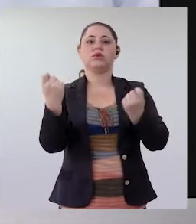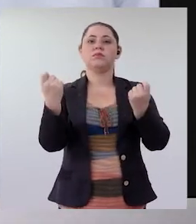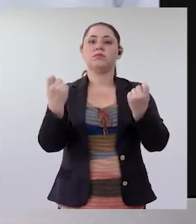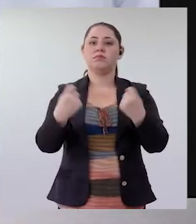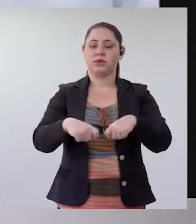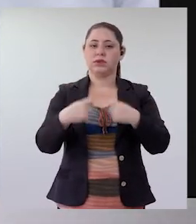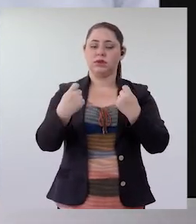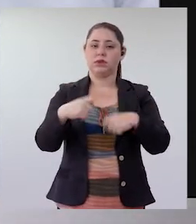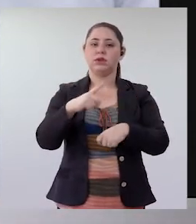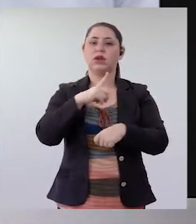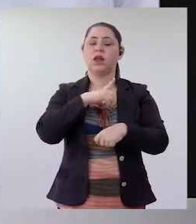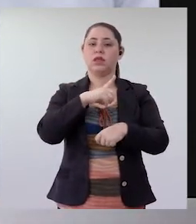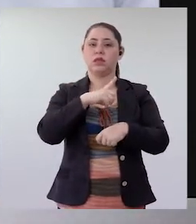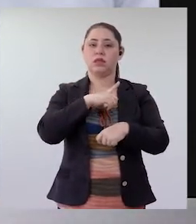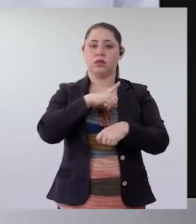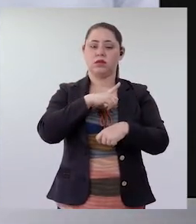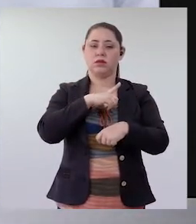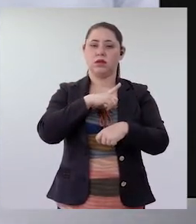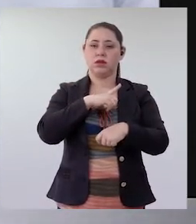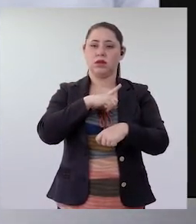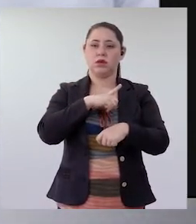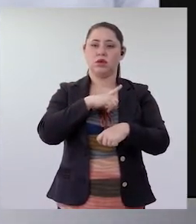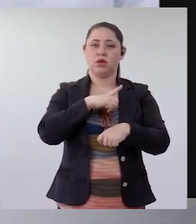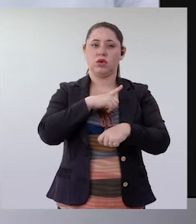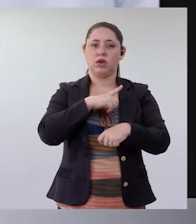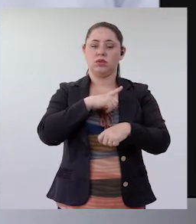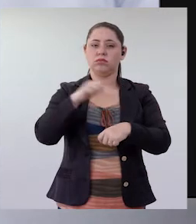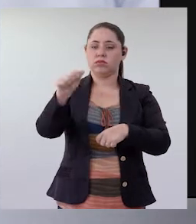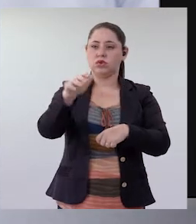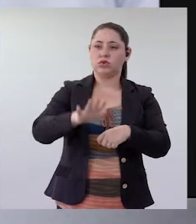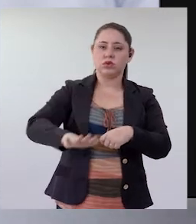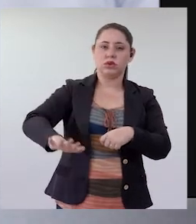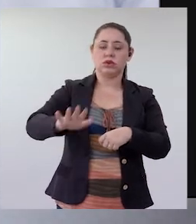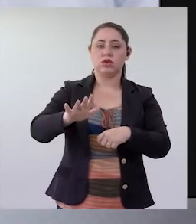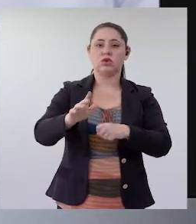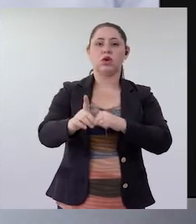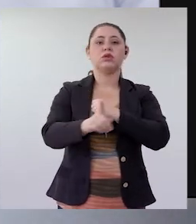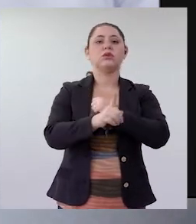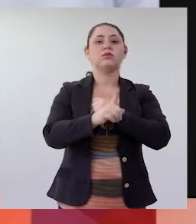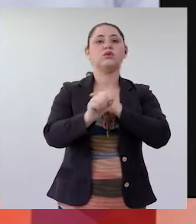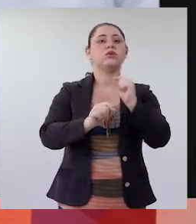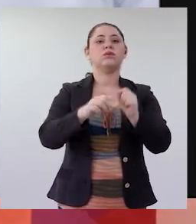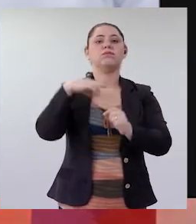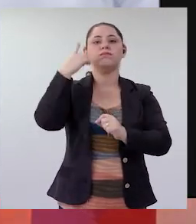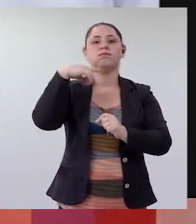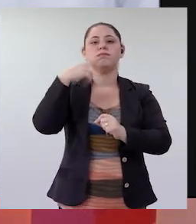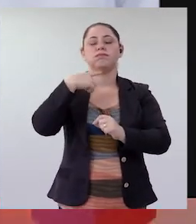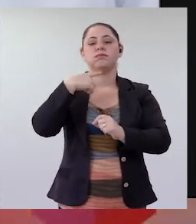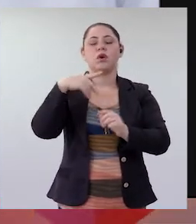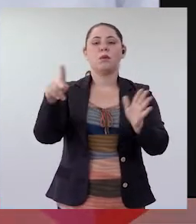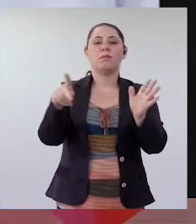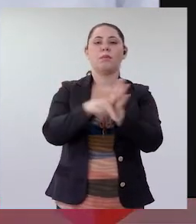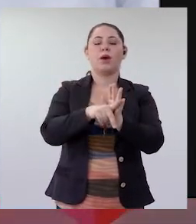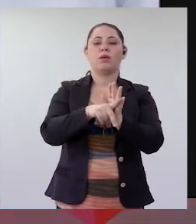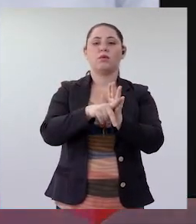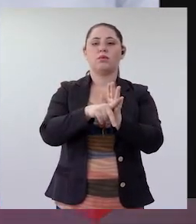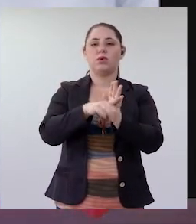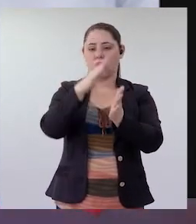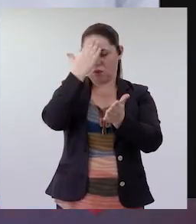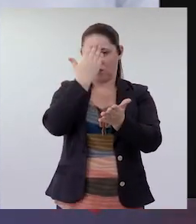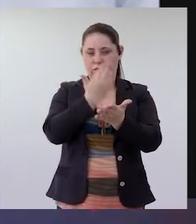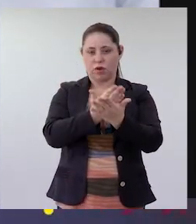estar assistidas por imprescindível assistência por um advogado de confiança delas. Pode ser um